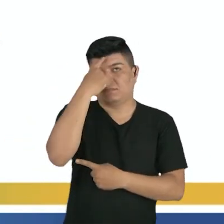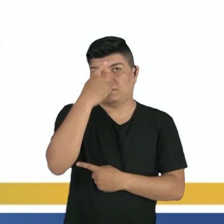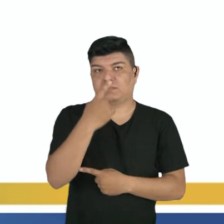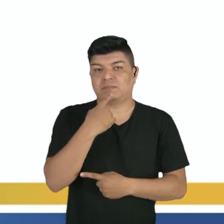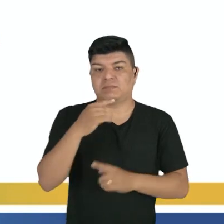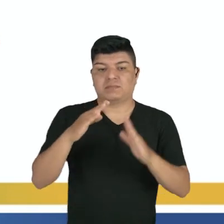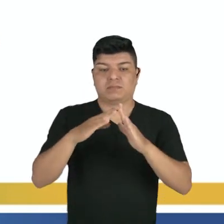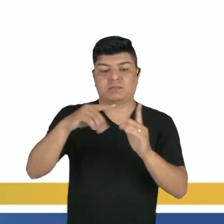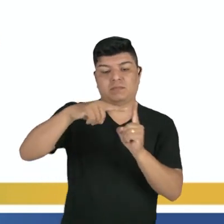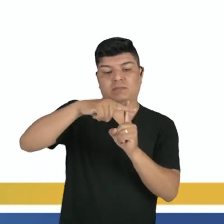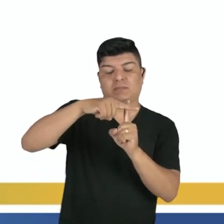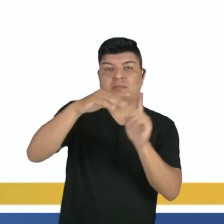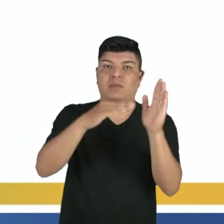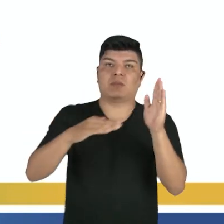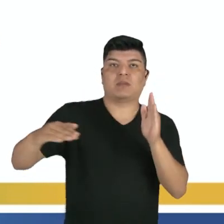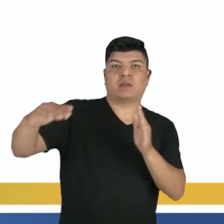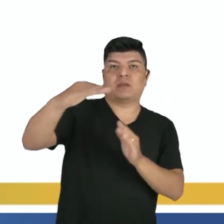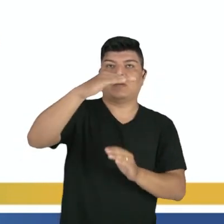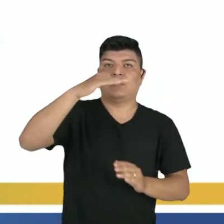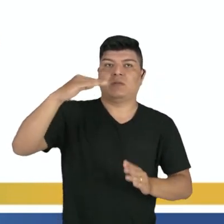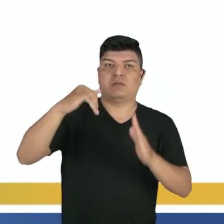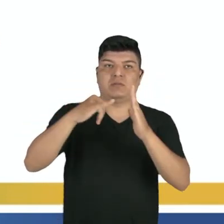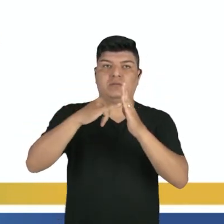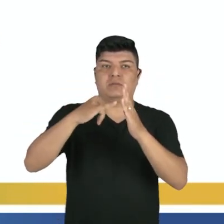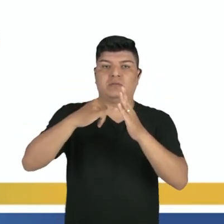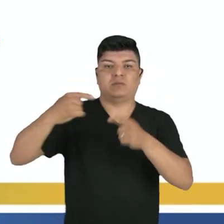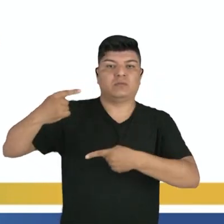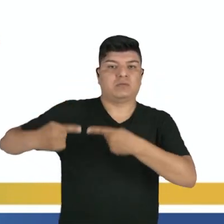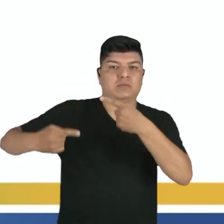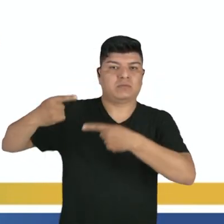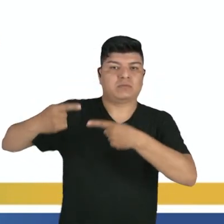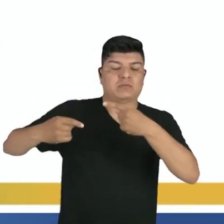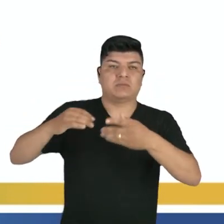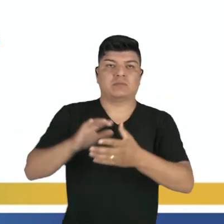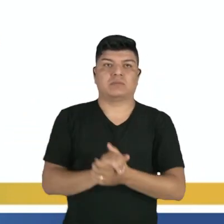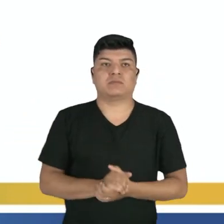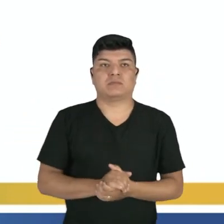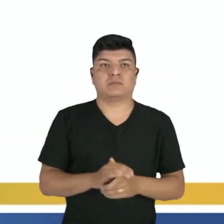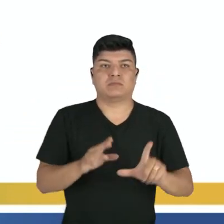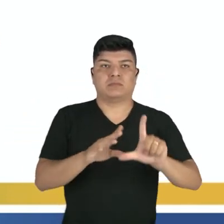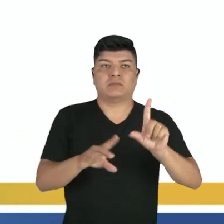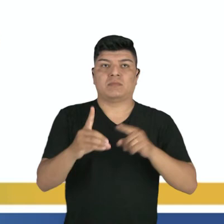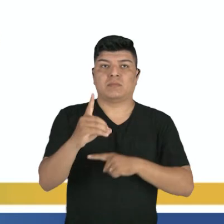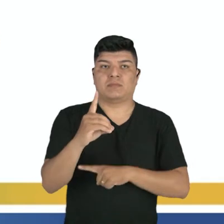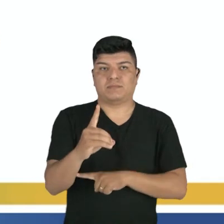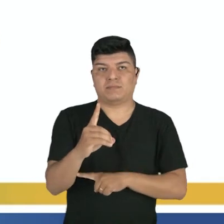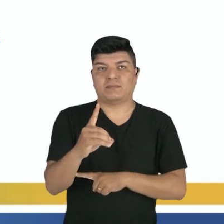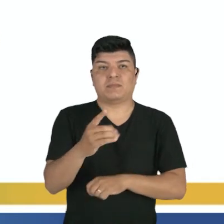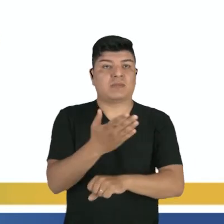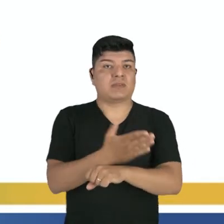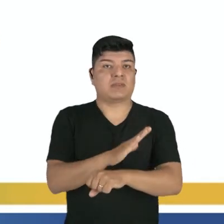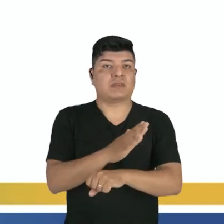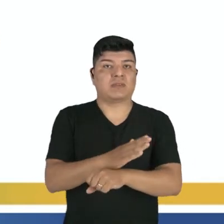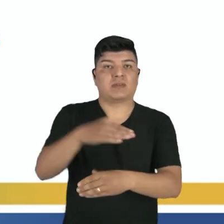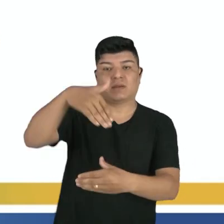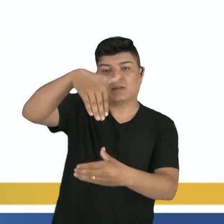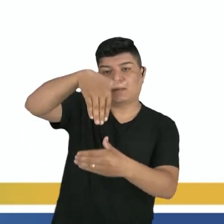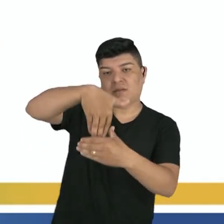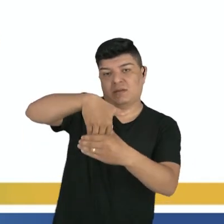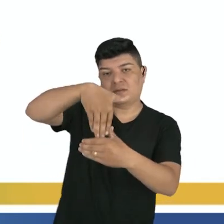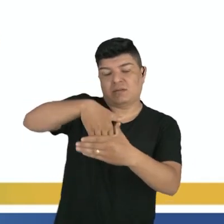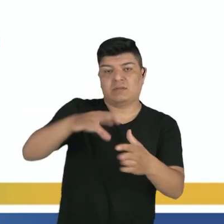da igreja acima de todas as instituições políticas; e alternativa D, a prática